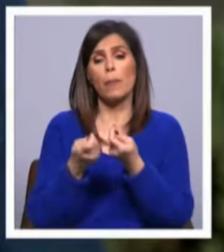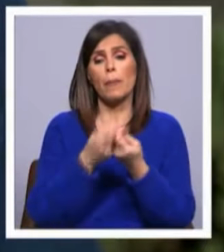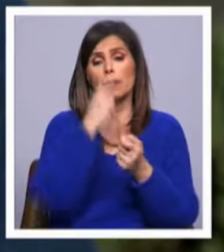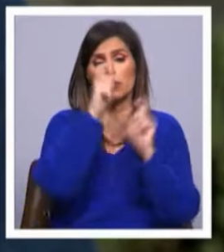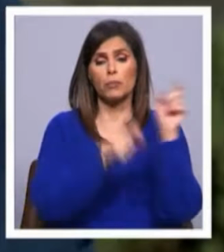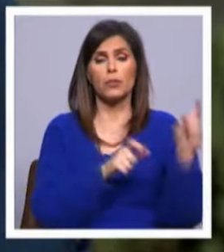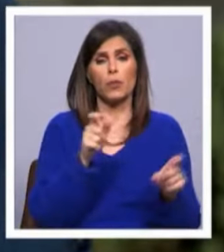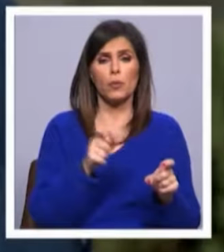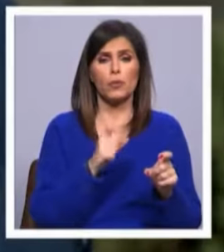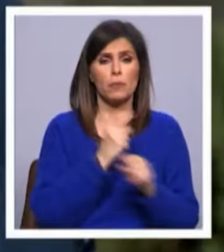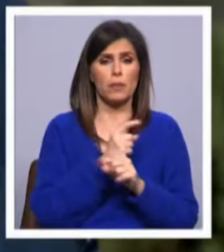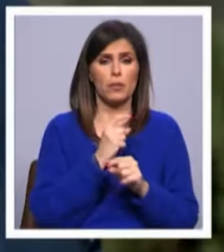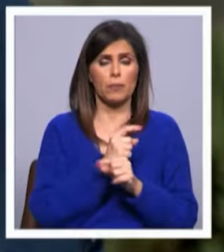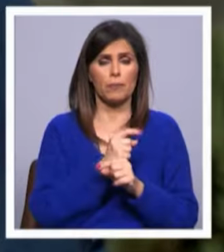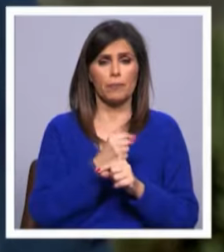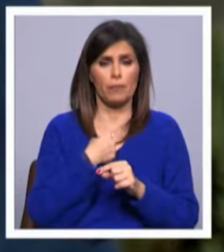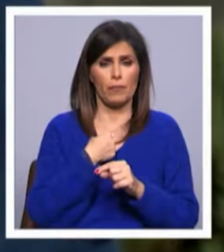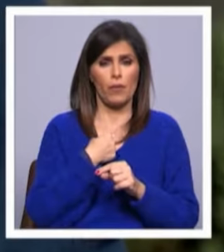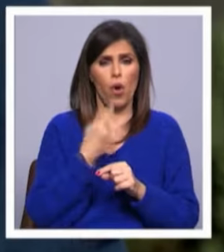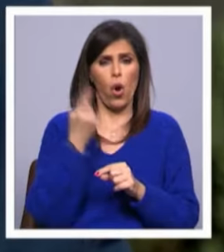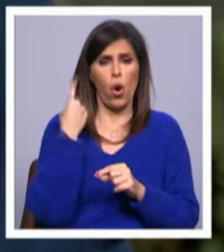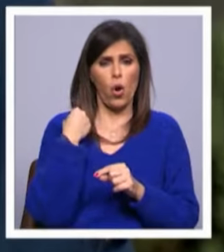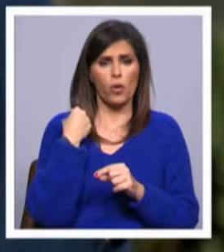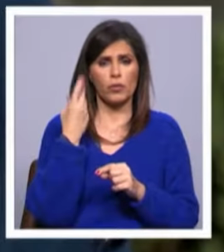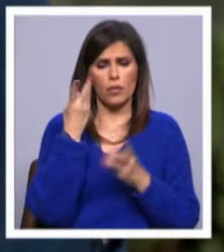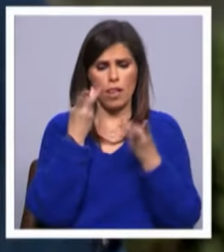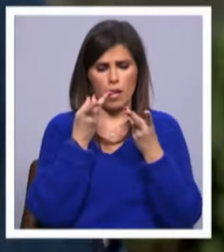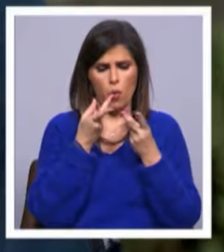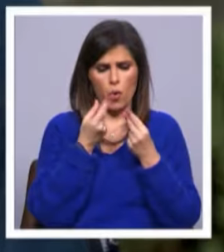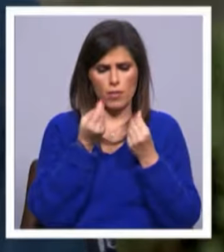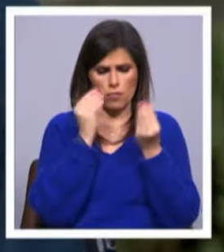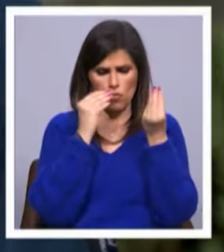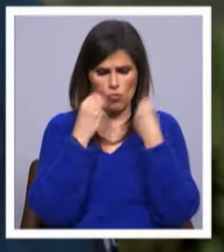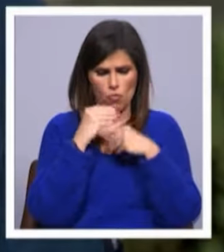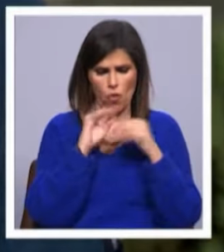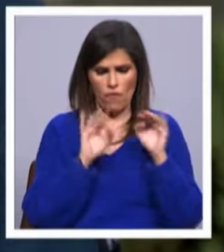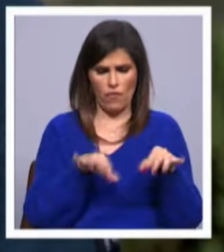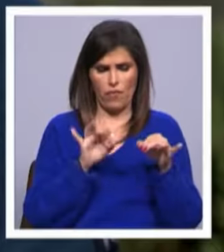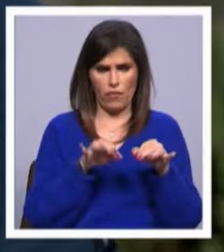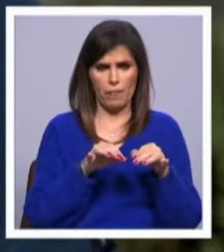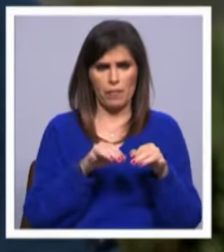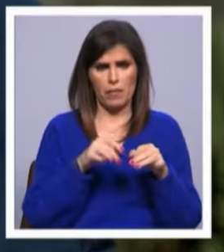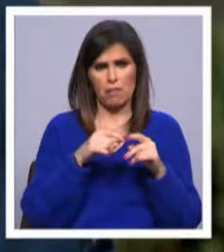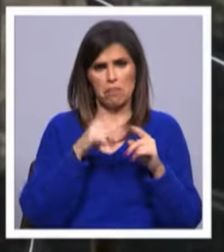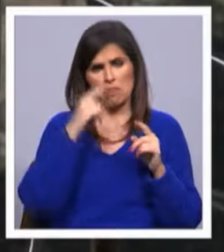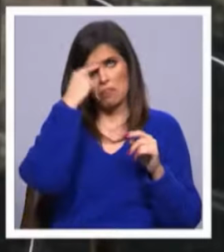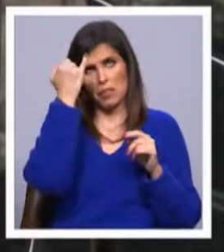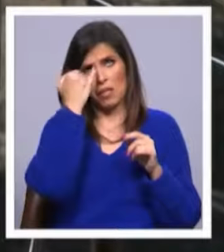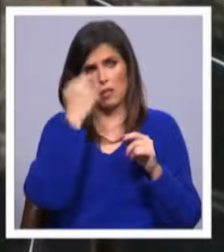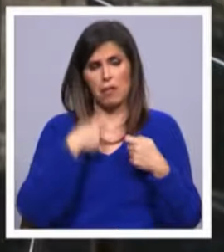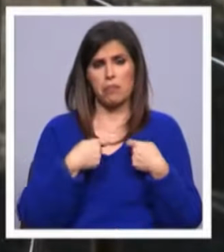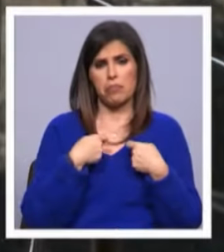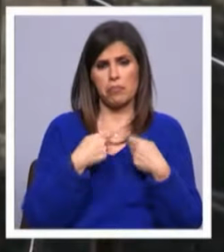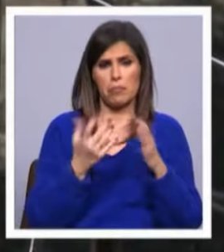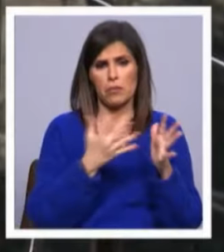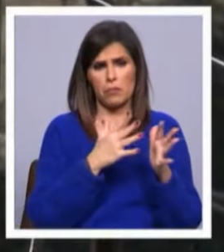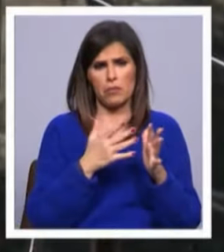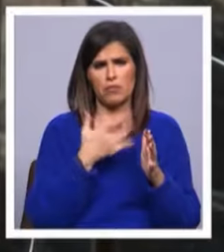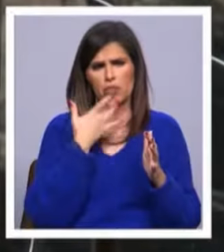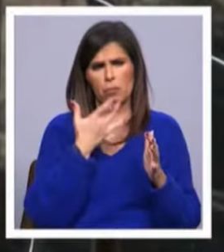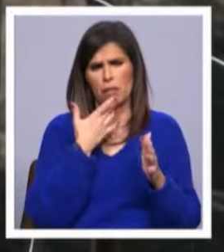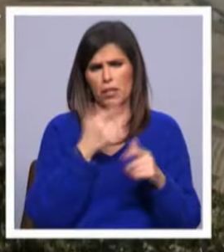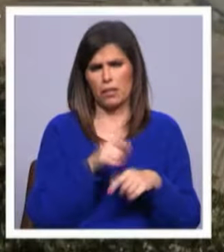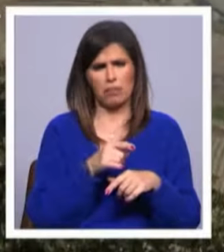de proximidade mantém isso. Eu, por acaso, foi ontem que acabei de fazer as contas. A primeira estimativa de quanto é que isso custaria é uma